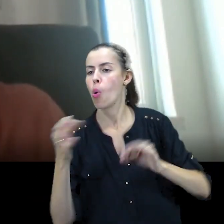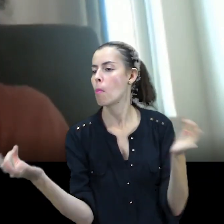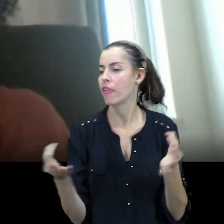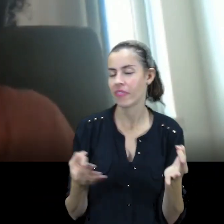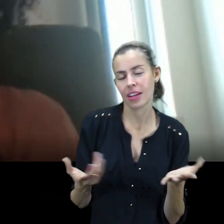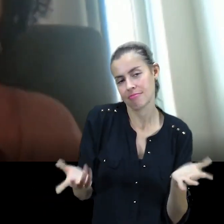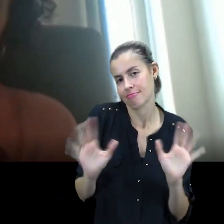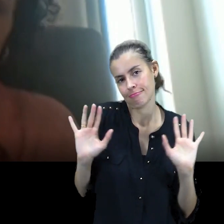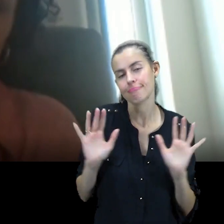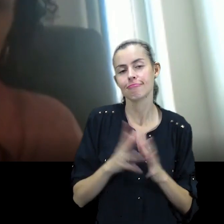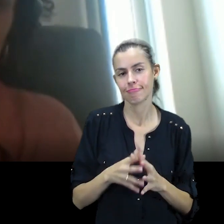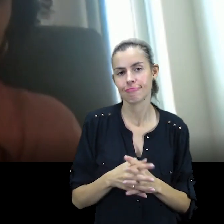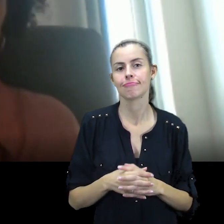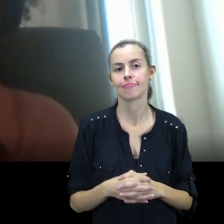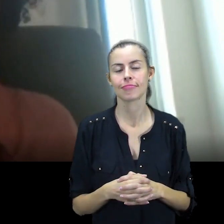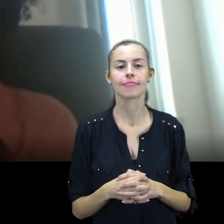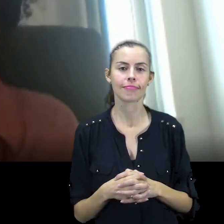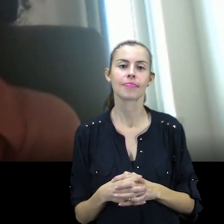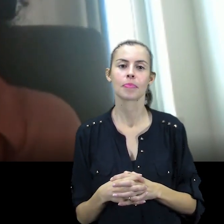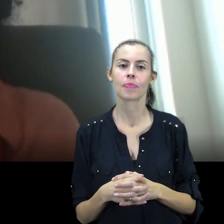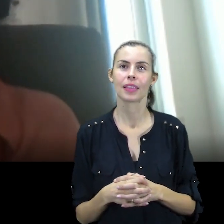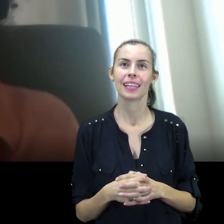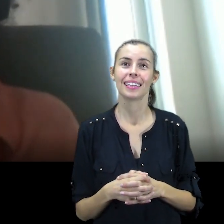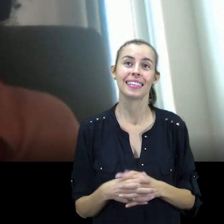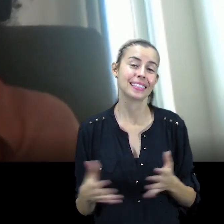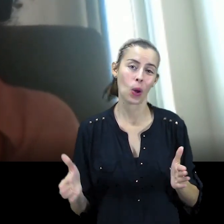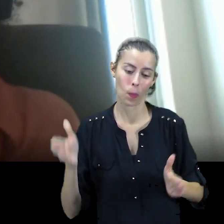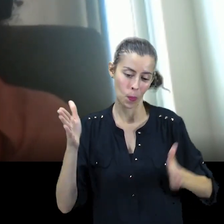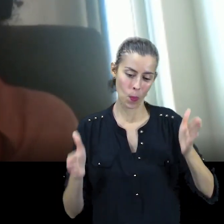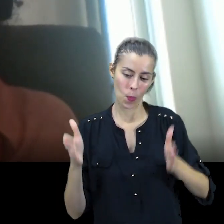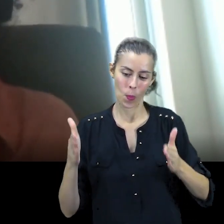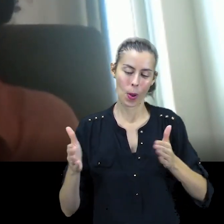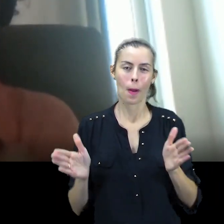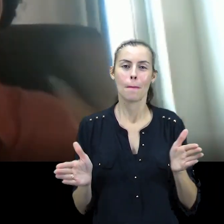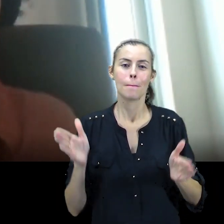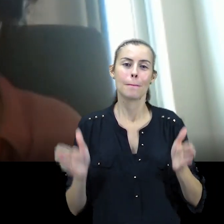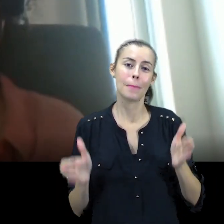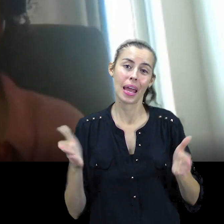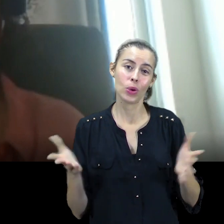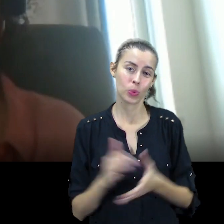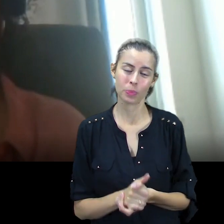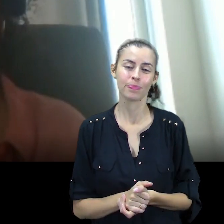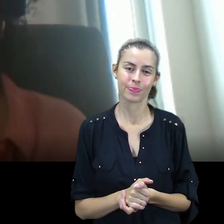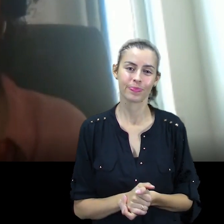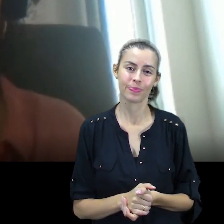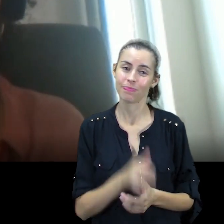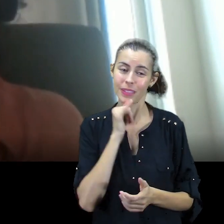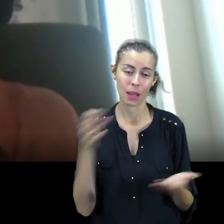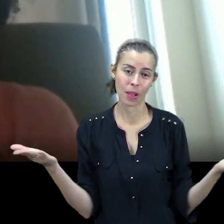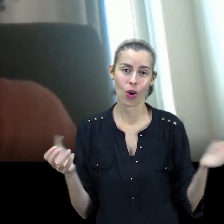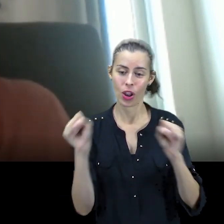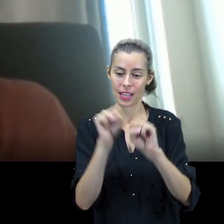Um desafio estamos mudando de sistema acadêmico. Então, tem coisas que estão na nossa resolução que